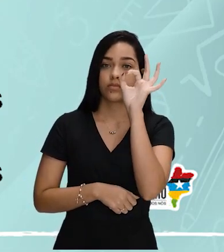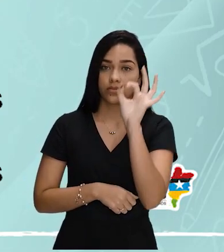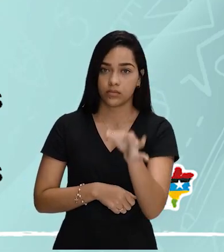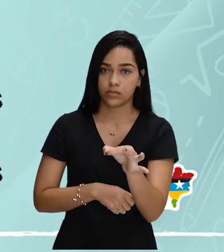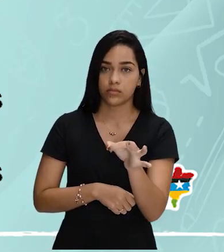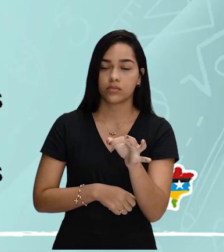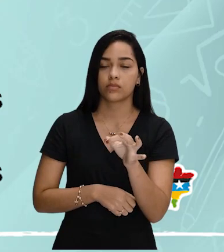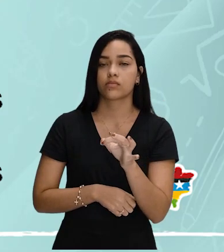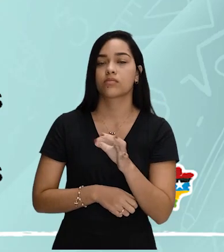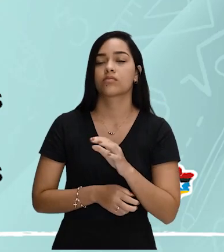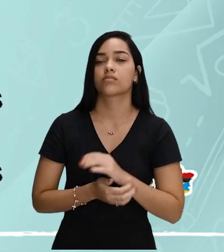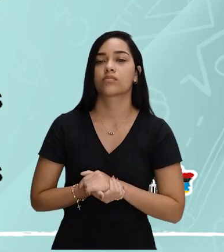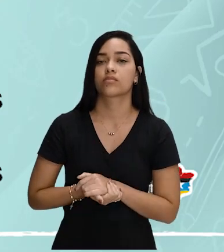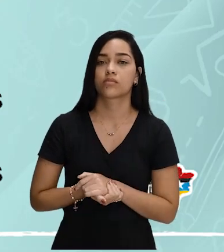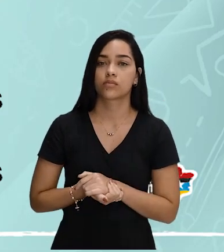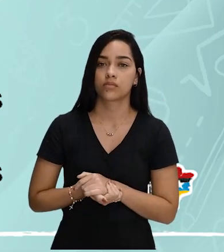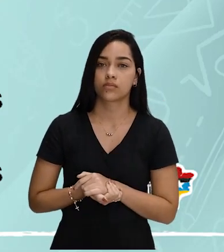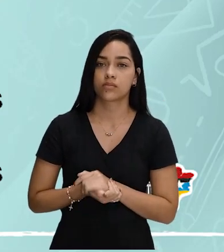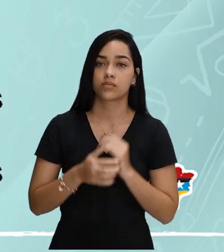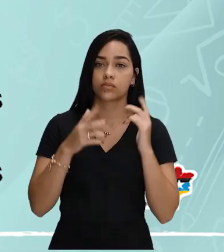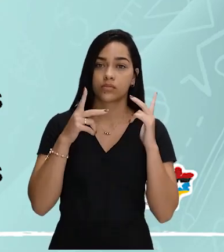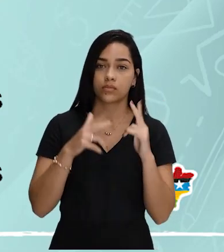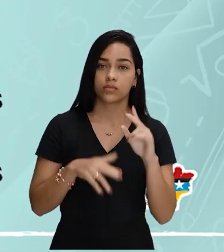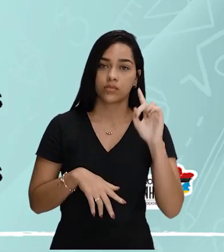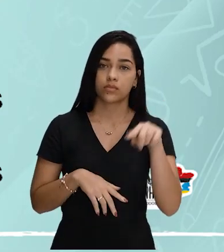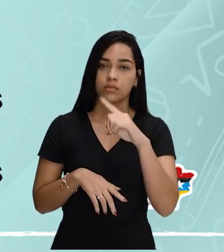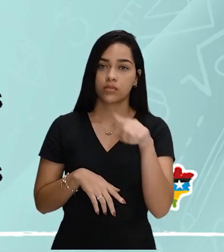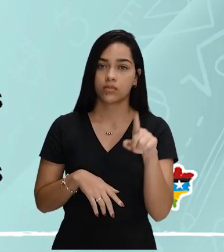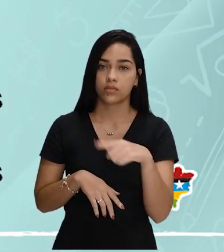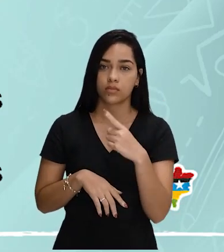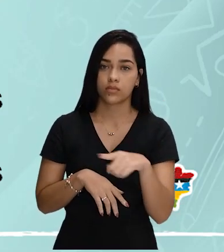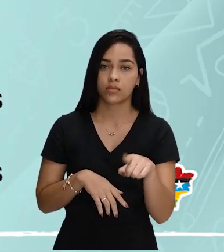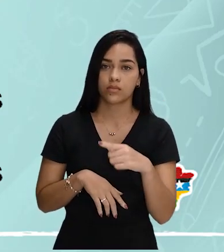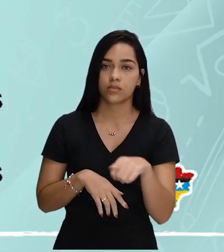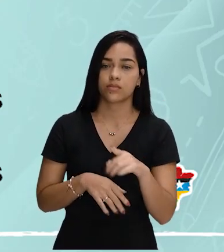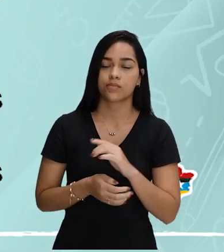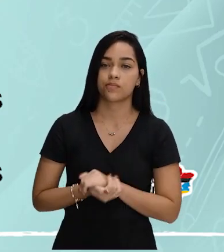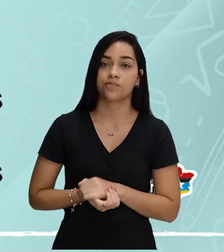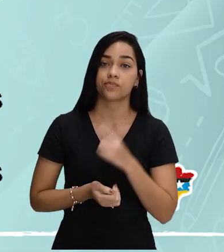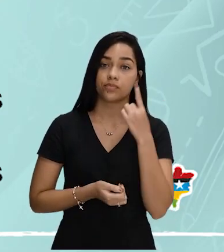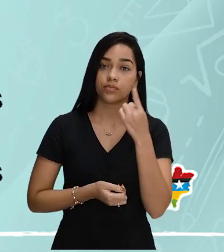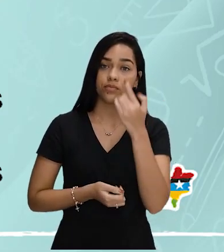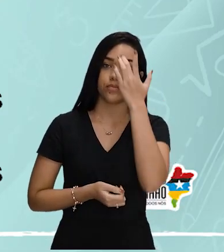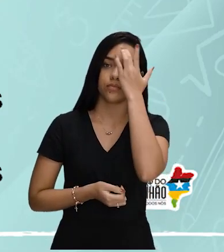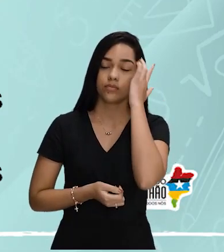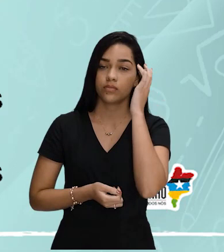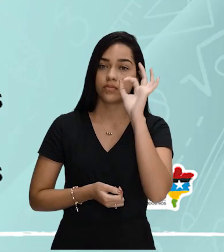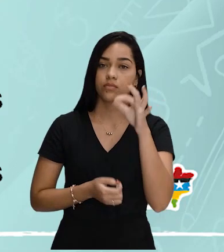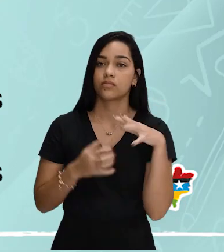assinalaram exatamente as mesmas alternativas um candidato acertou todas as